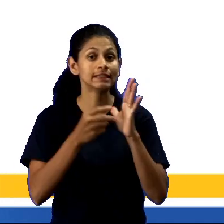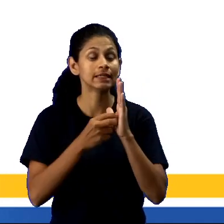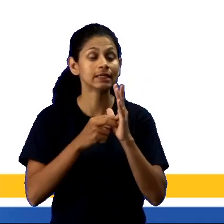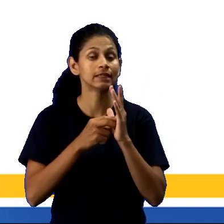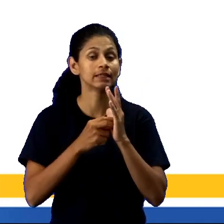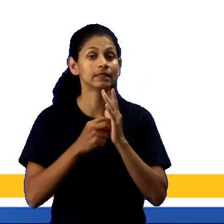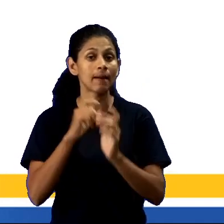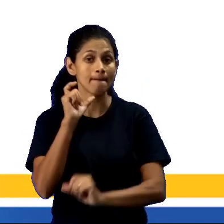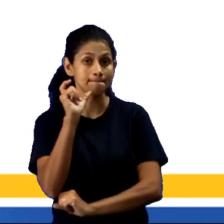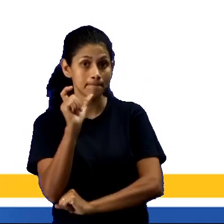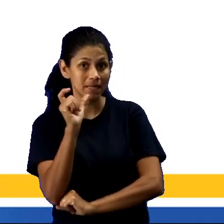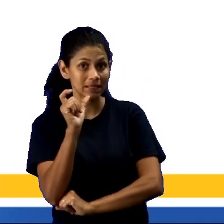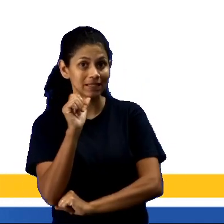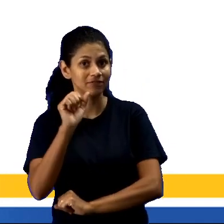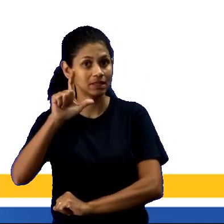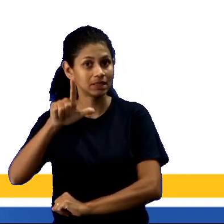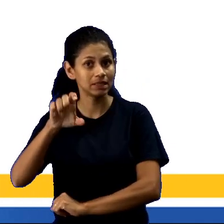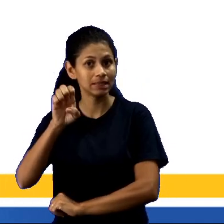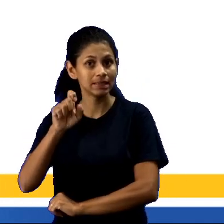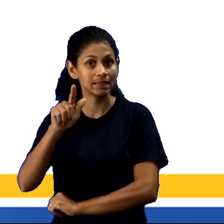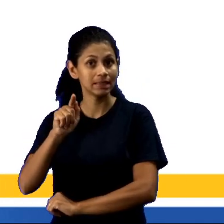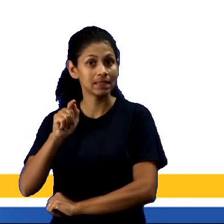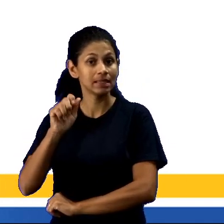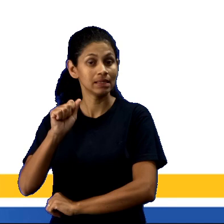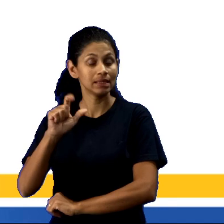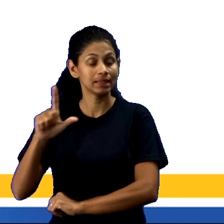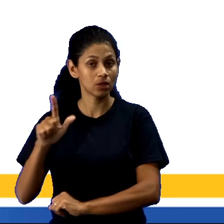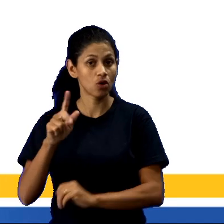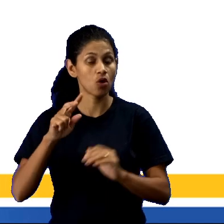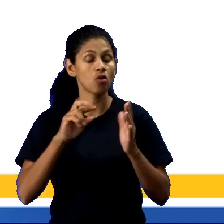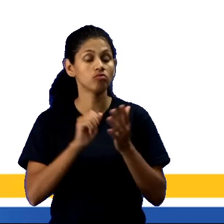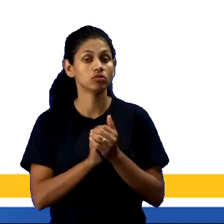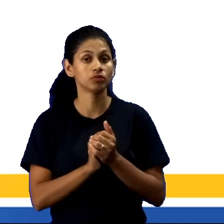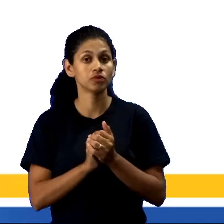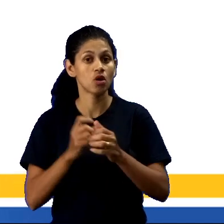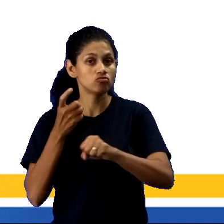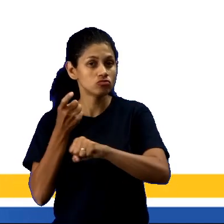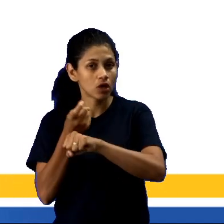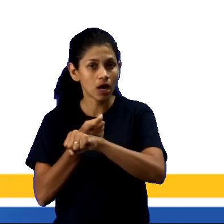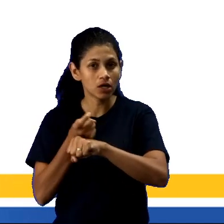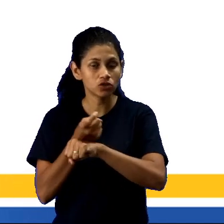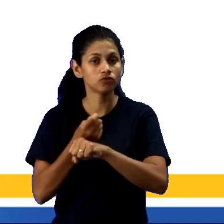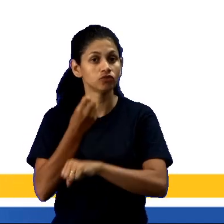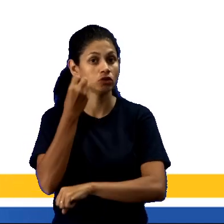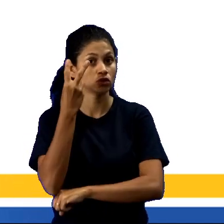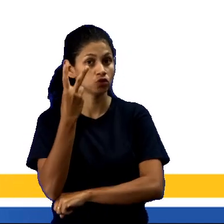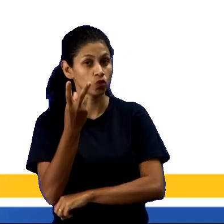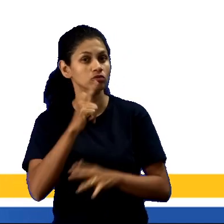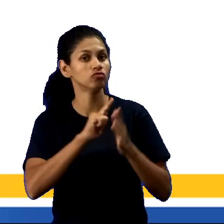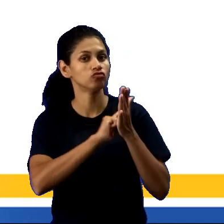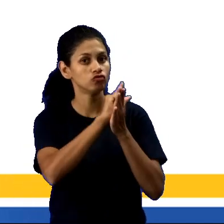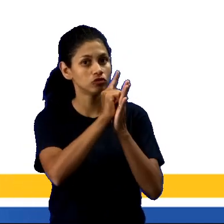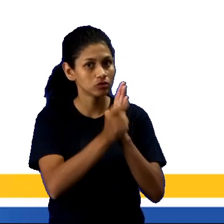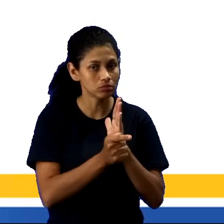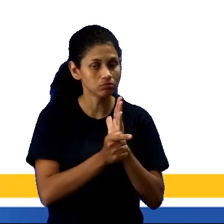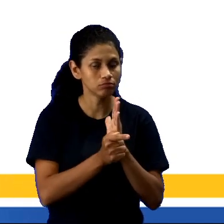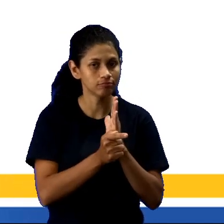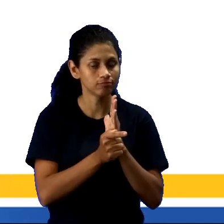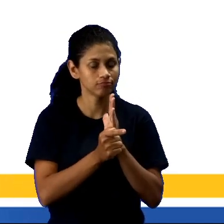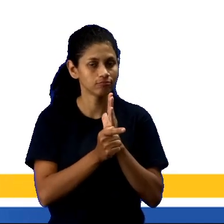palavra legal. Olha só, gente, é um adjetivo de dois gêneros. Legal, é um